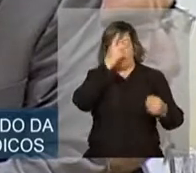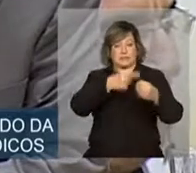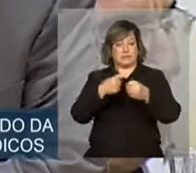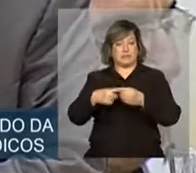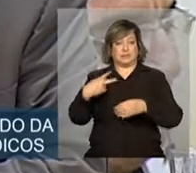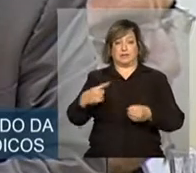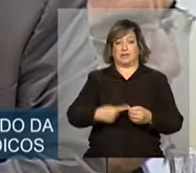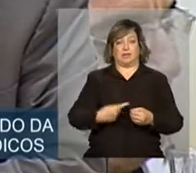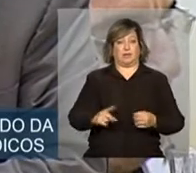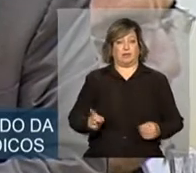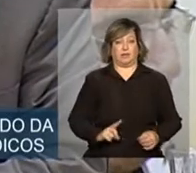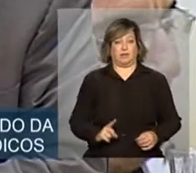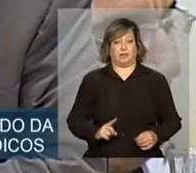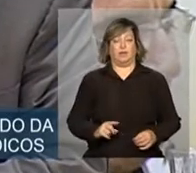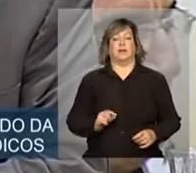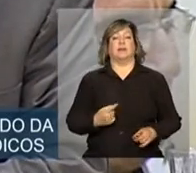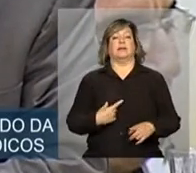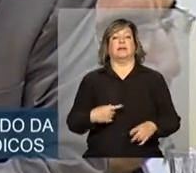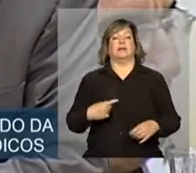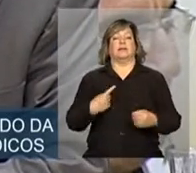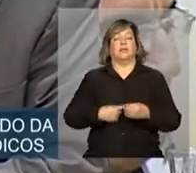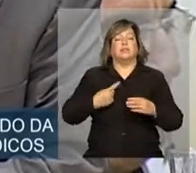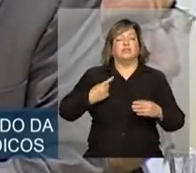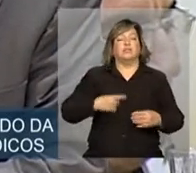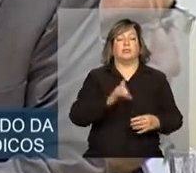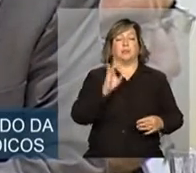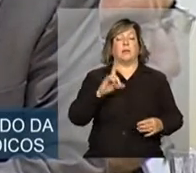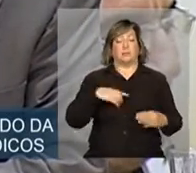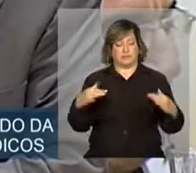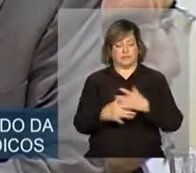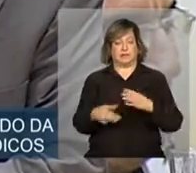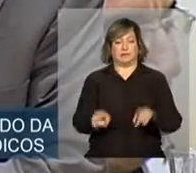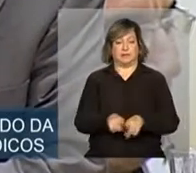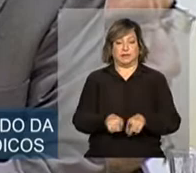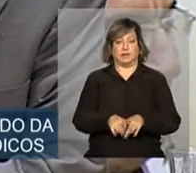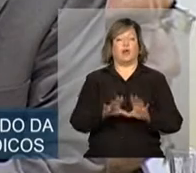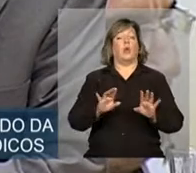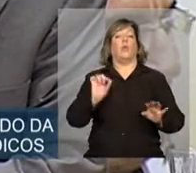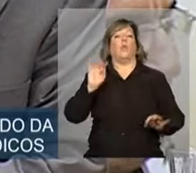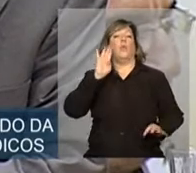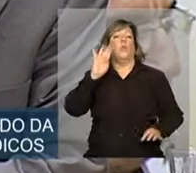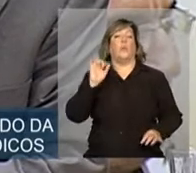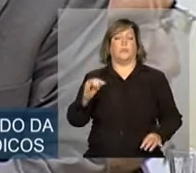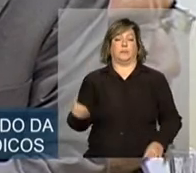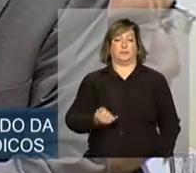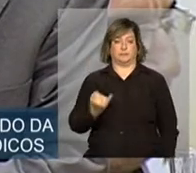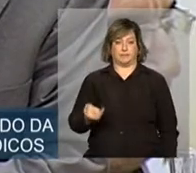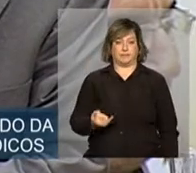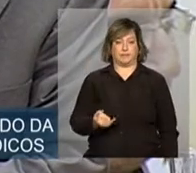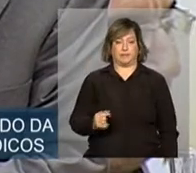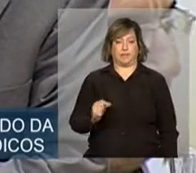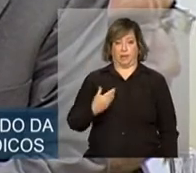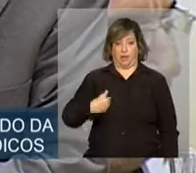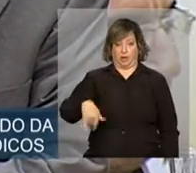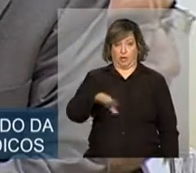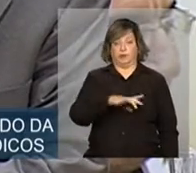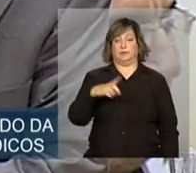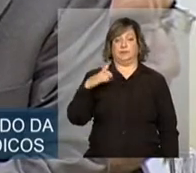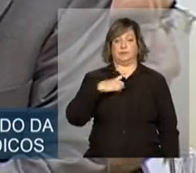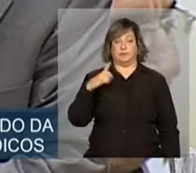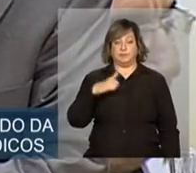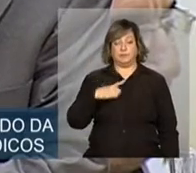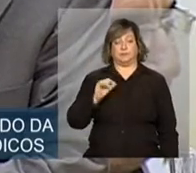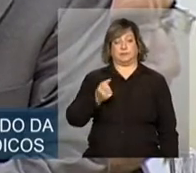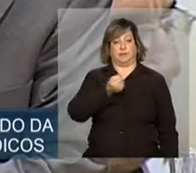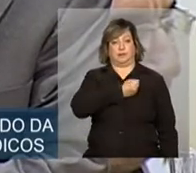municípios que estão no entorno das regiões metropolitanas Qual que é o diagnóstico principal é que nós temos número